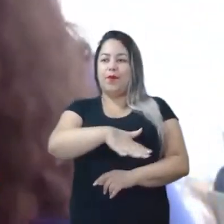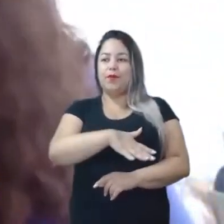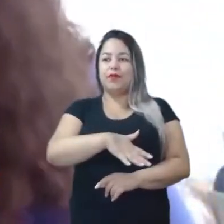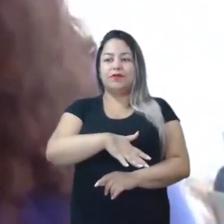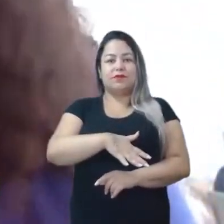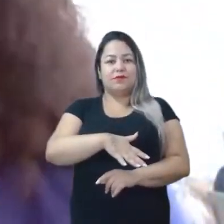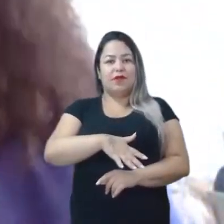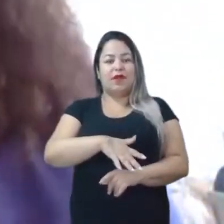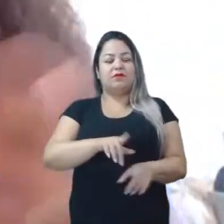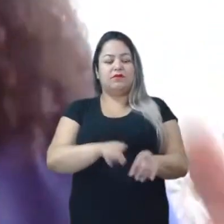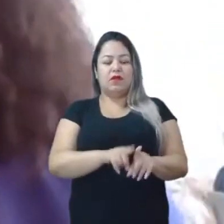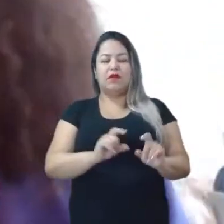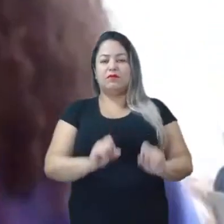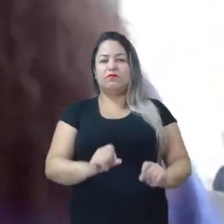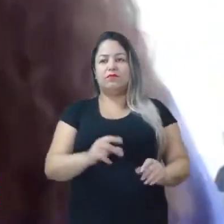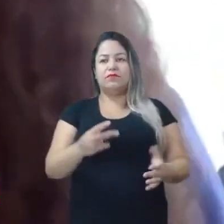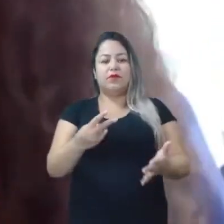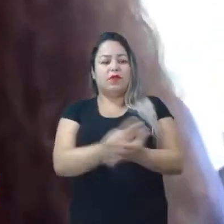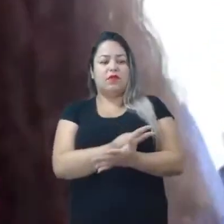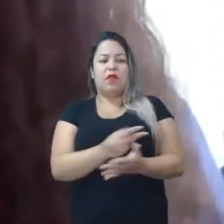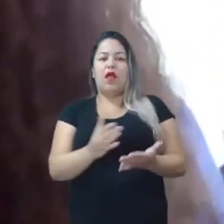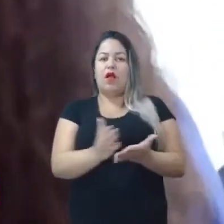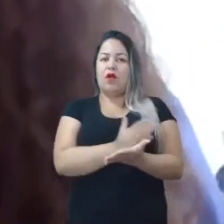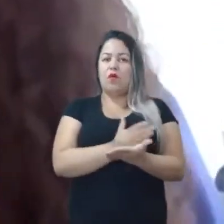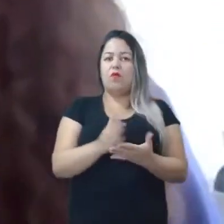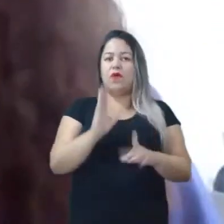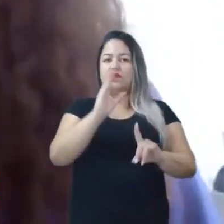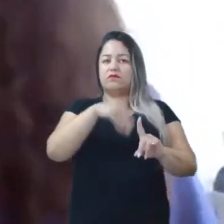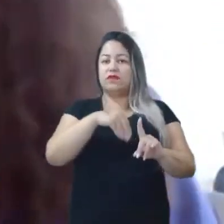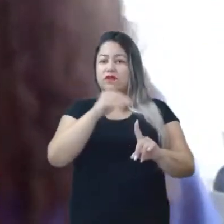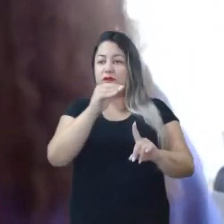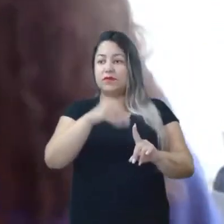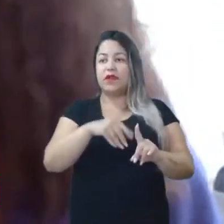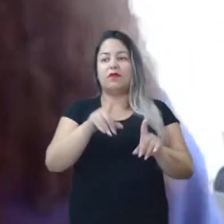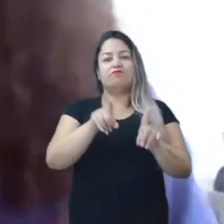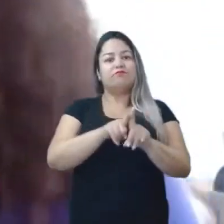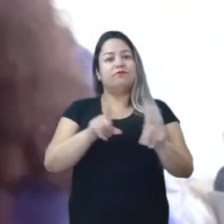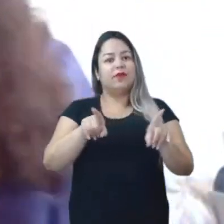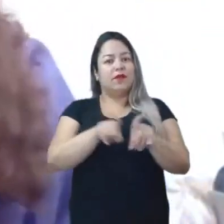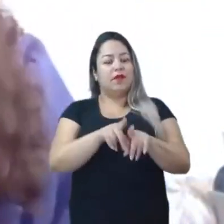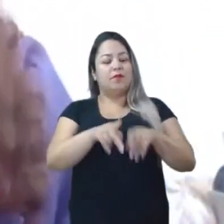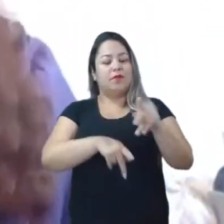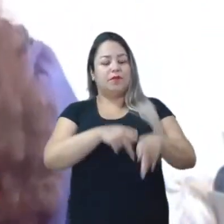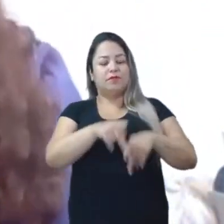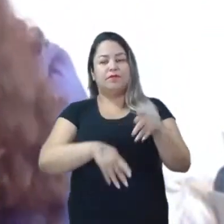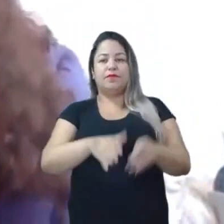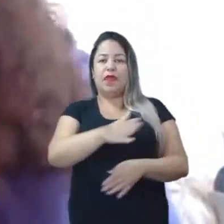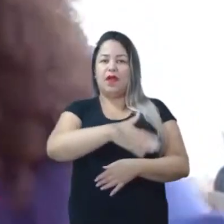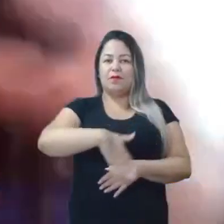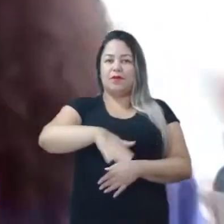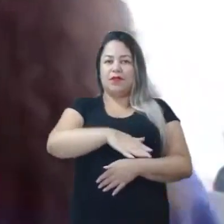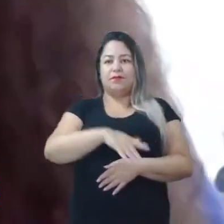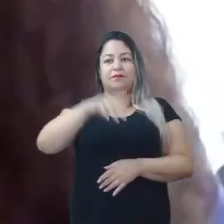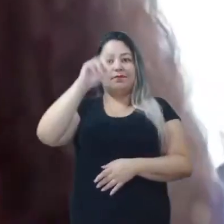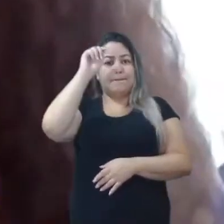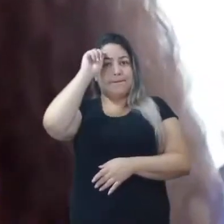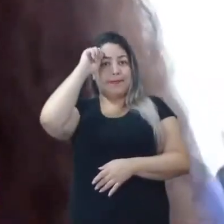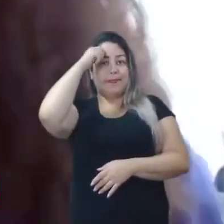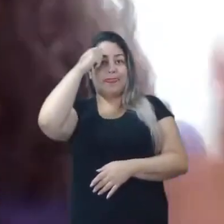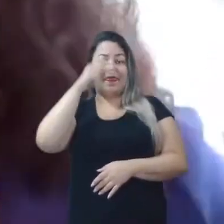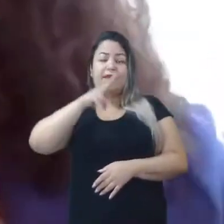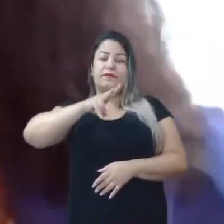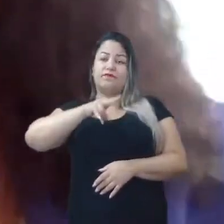está sempre acometida, né, algumas vulnerabilidades, e essa população é sempre a população negra. E quando a gente vai